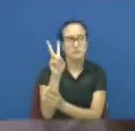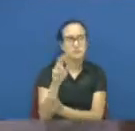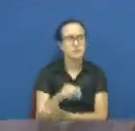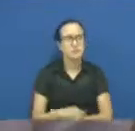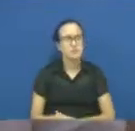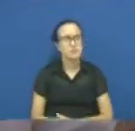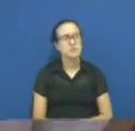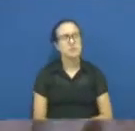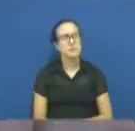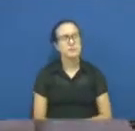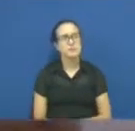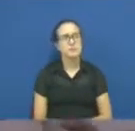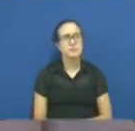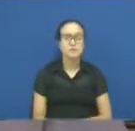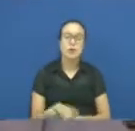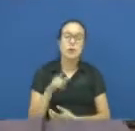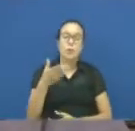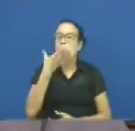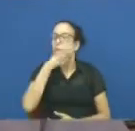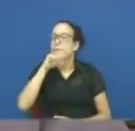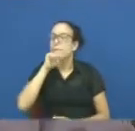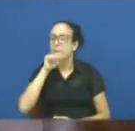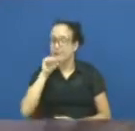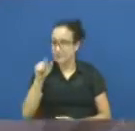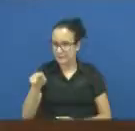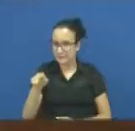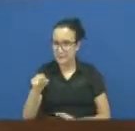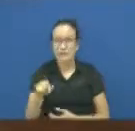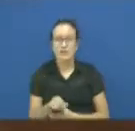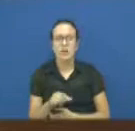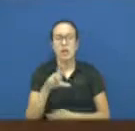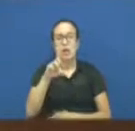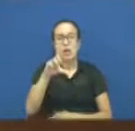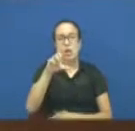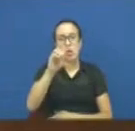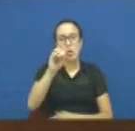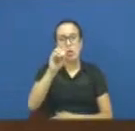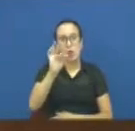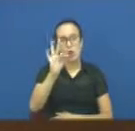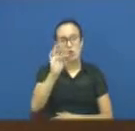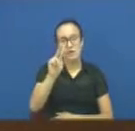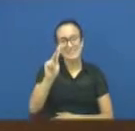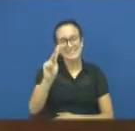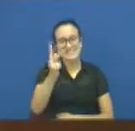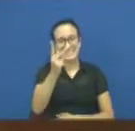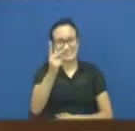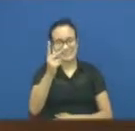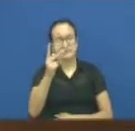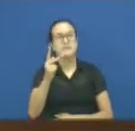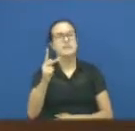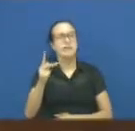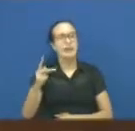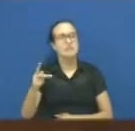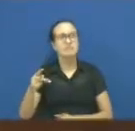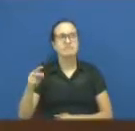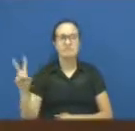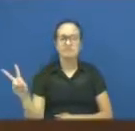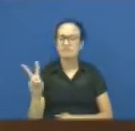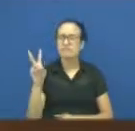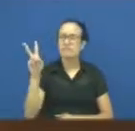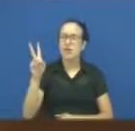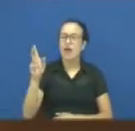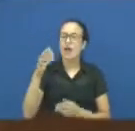o seu Lote, engrandeceu a família. Daí, ter passado para a filha e para o genro